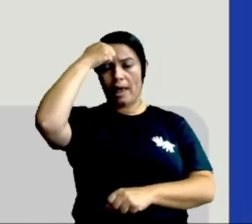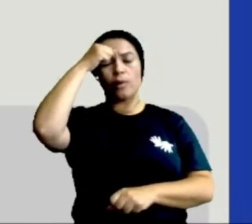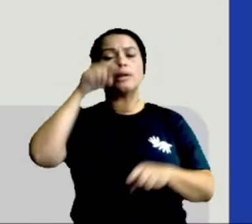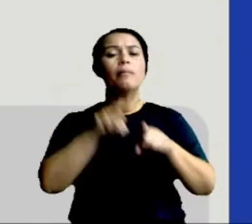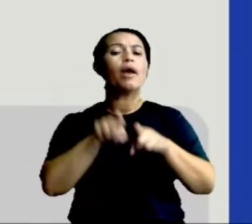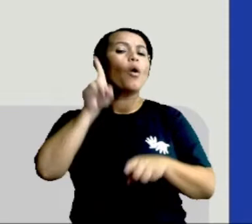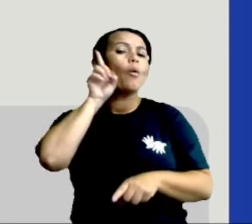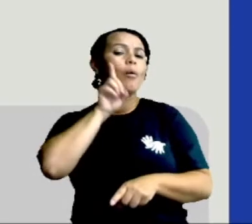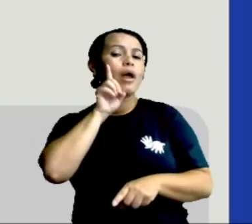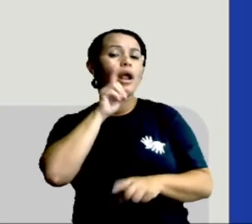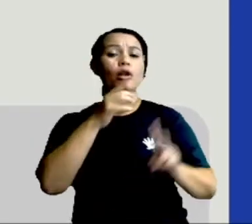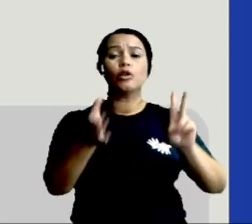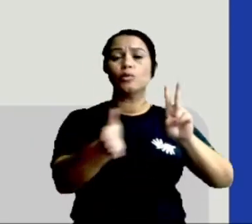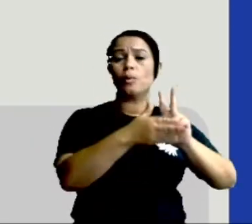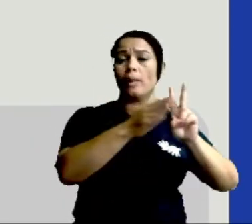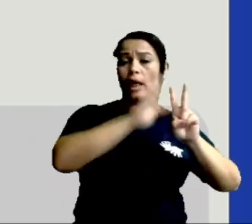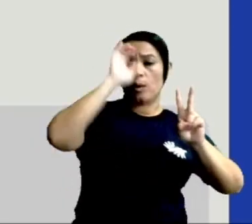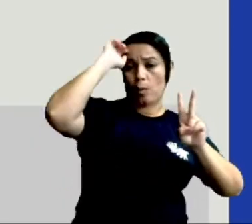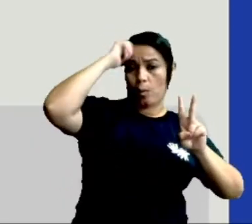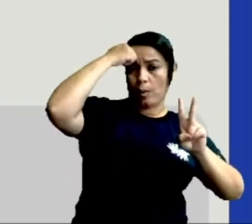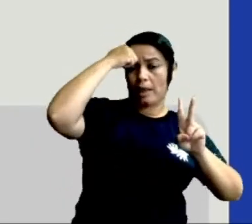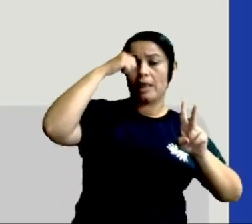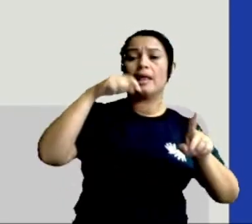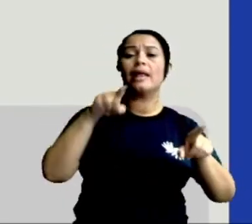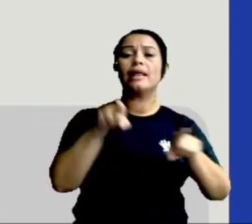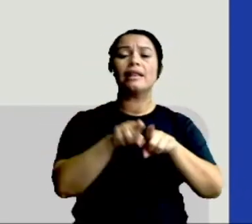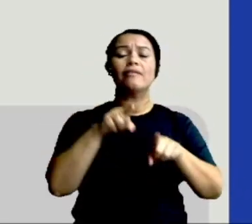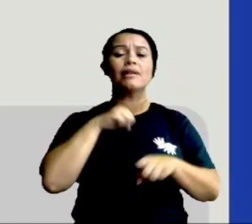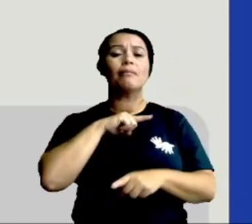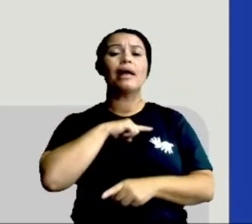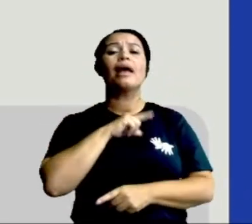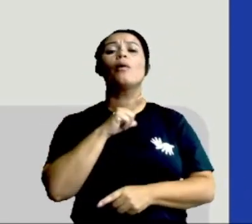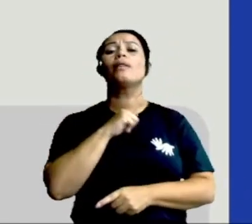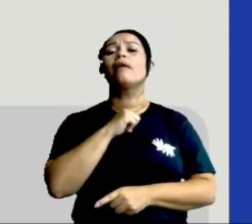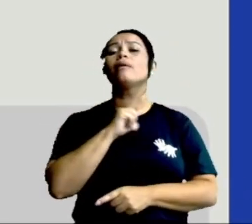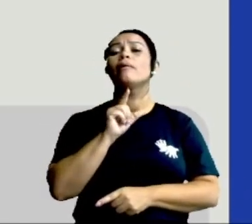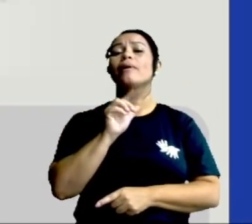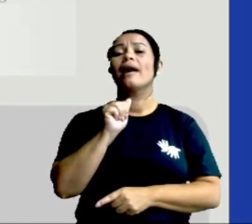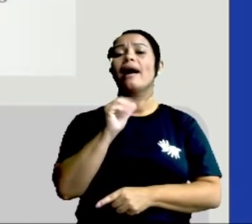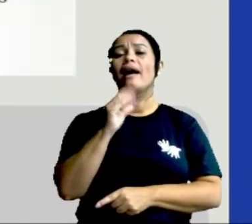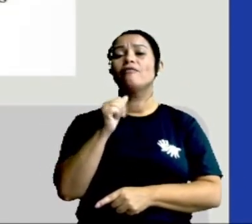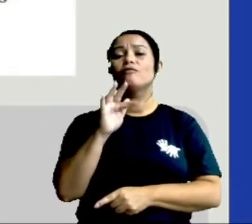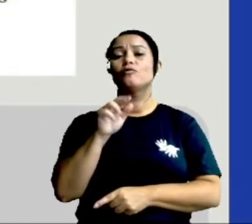e do negro com o índio, que se formou o cafuzo.